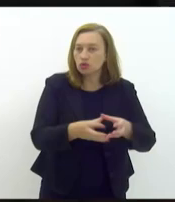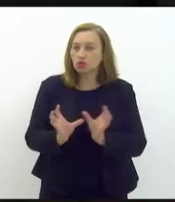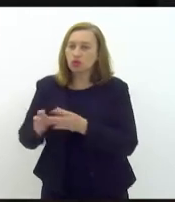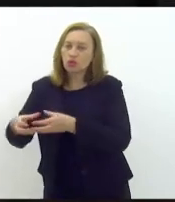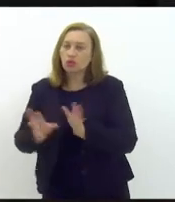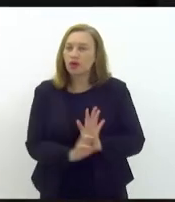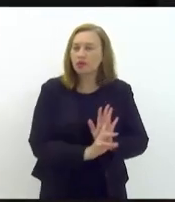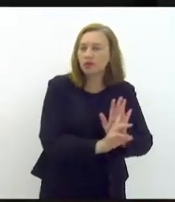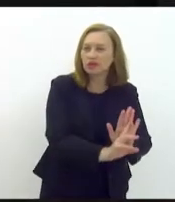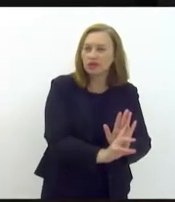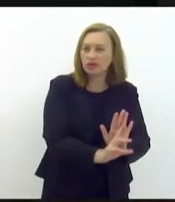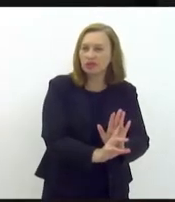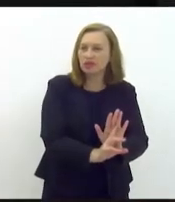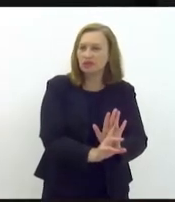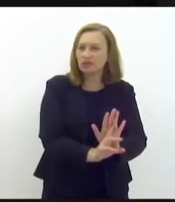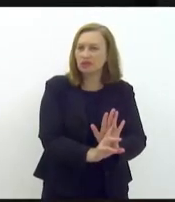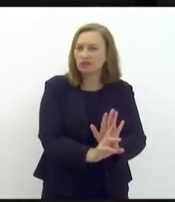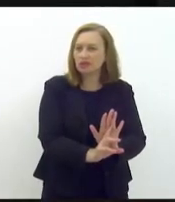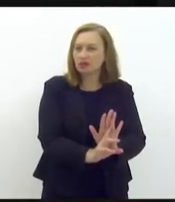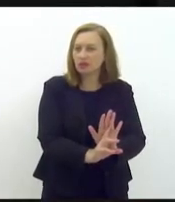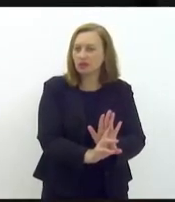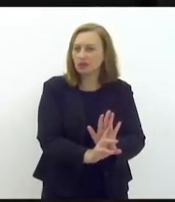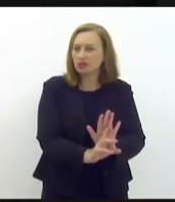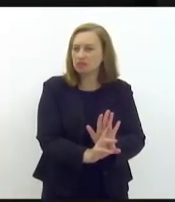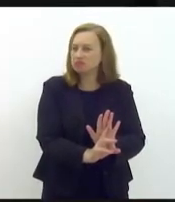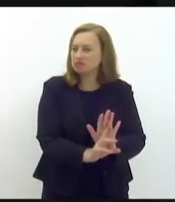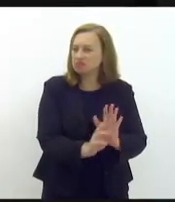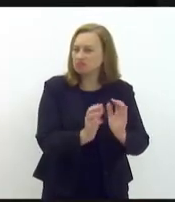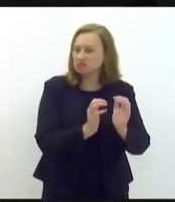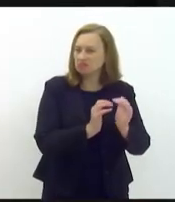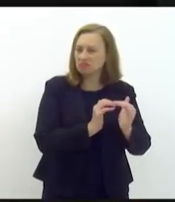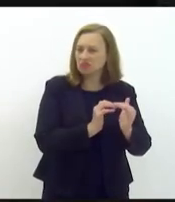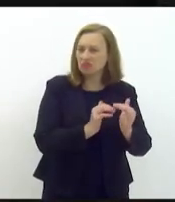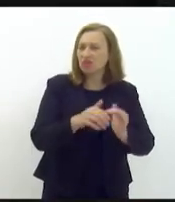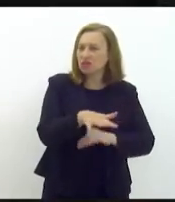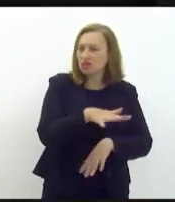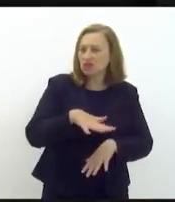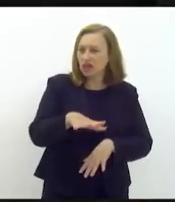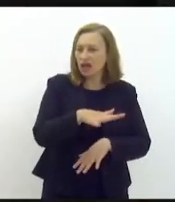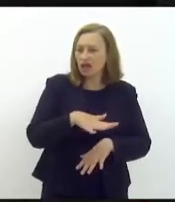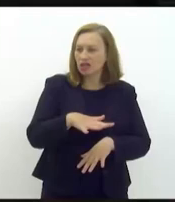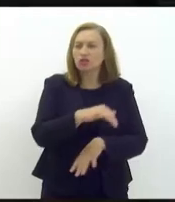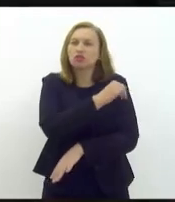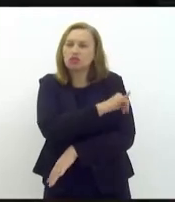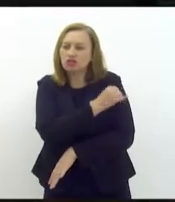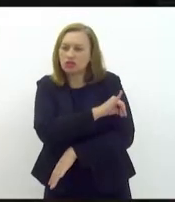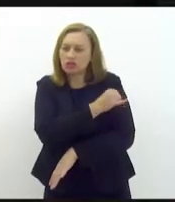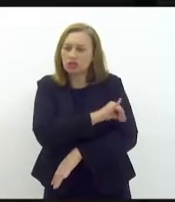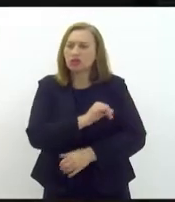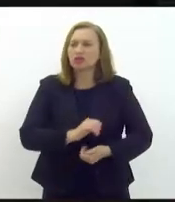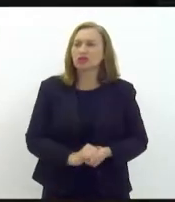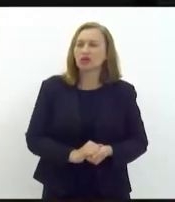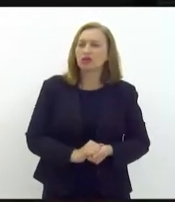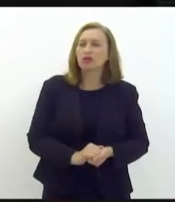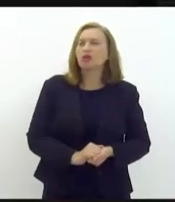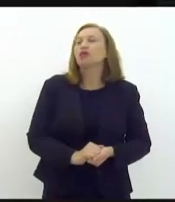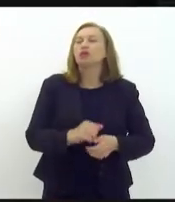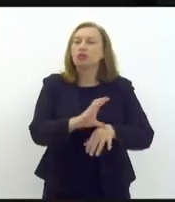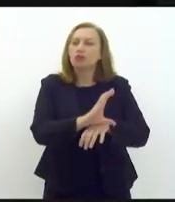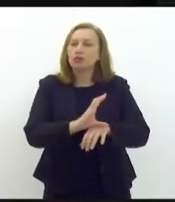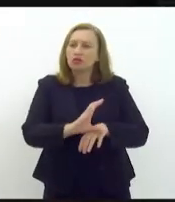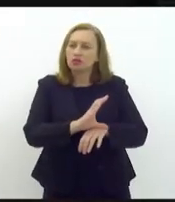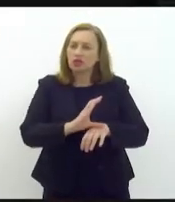de despachante de trânsito no estado do Rio de Janeiro pareceres das comissões constituições de Justiça pela